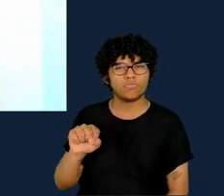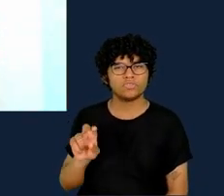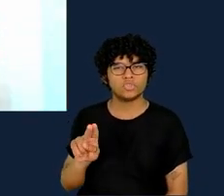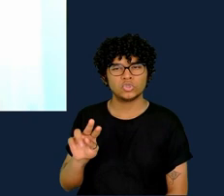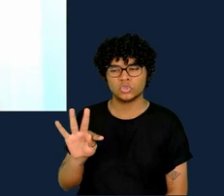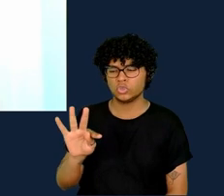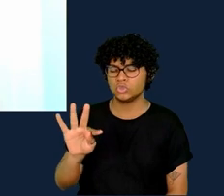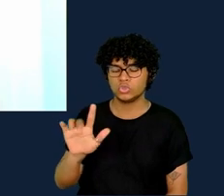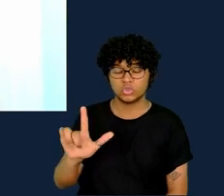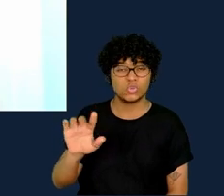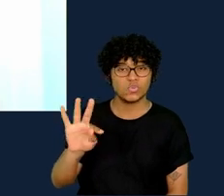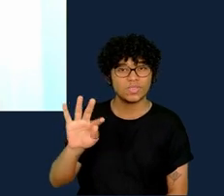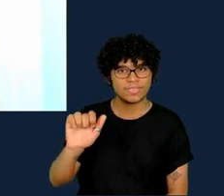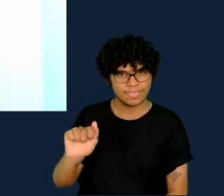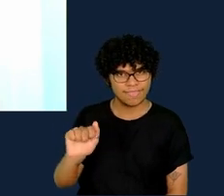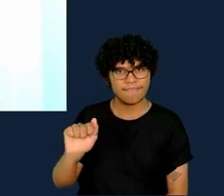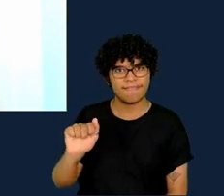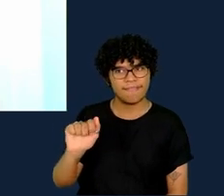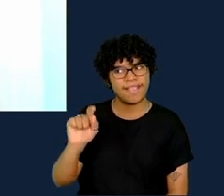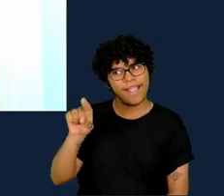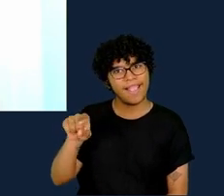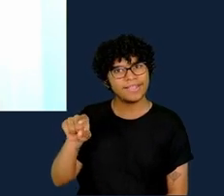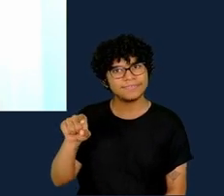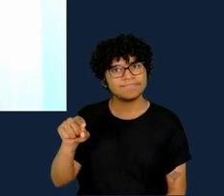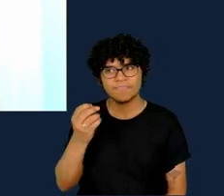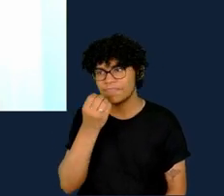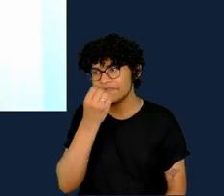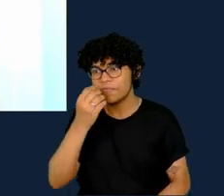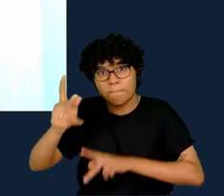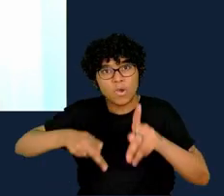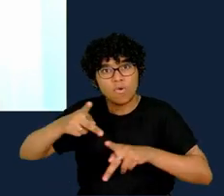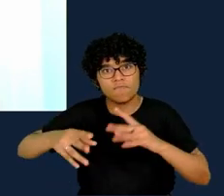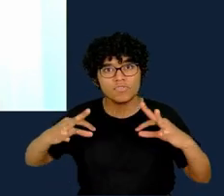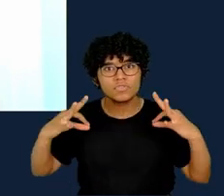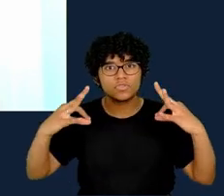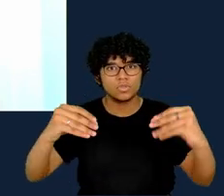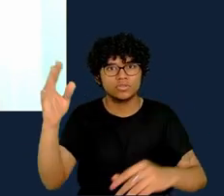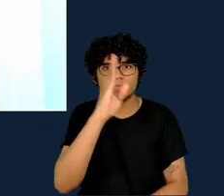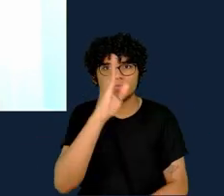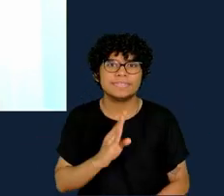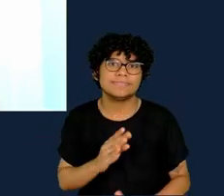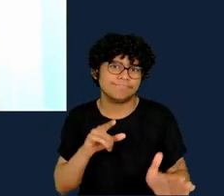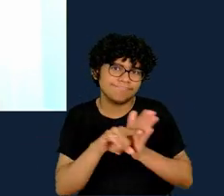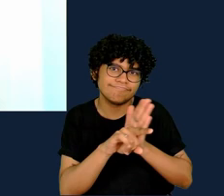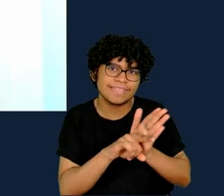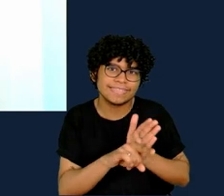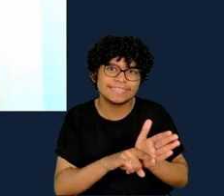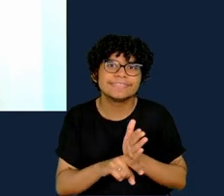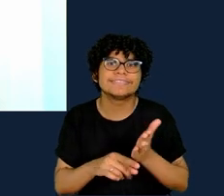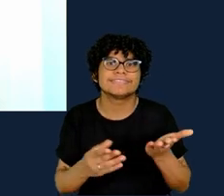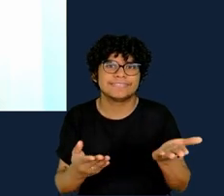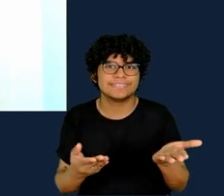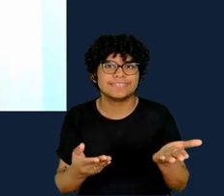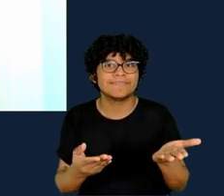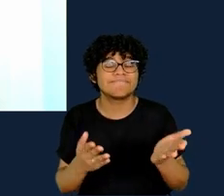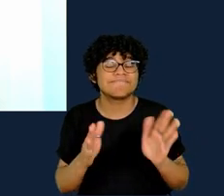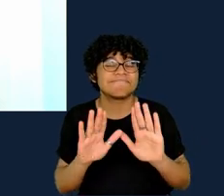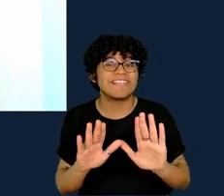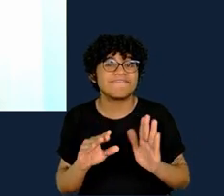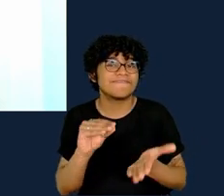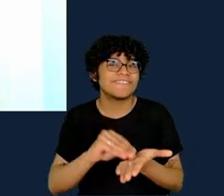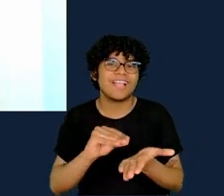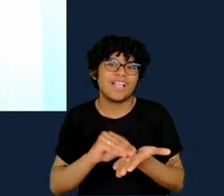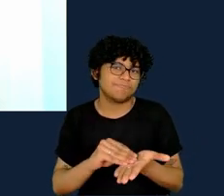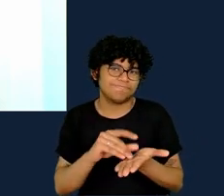com todos os povos aqui do Brasil, né? Mas, infelizmente, não temos ainda isso. Tem uma parte